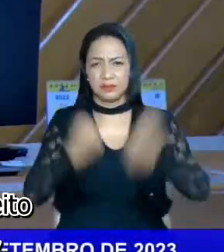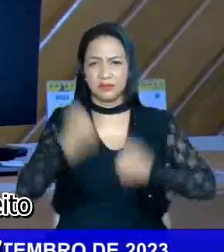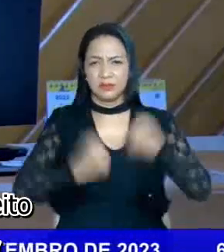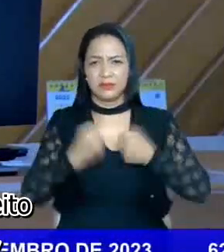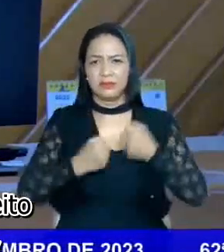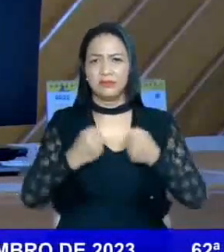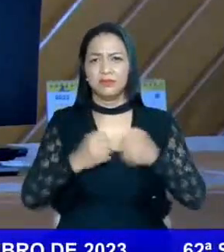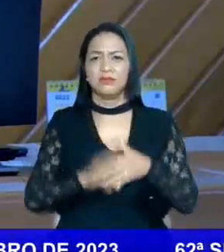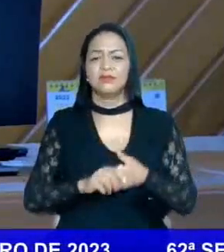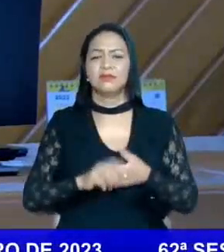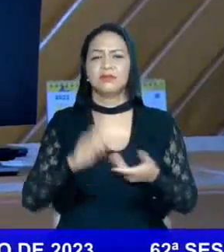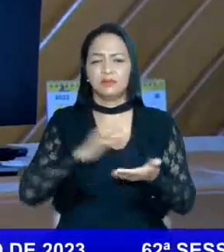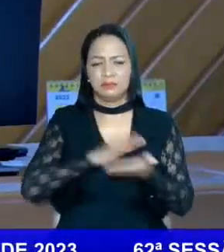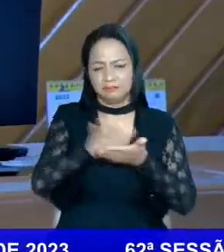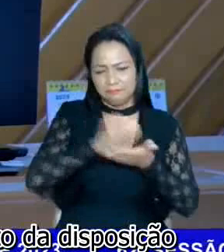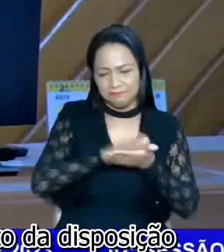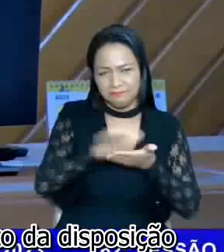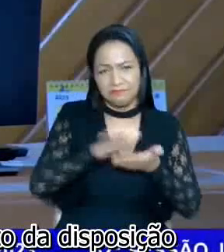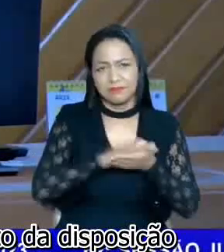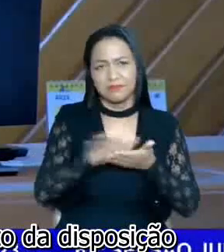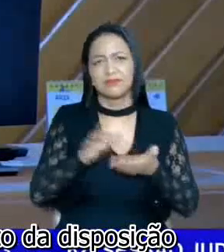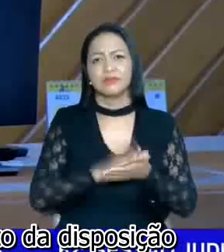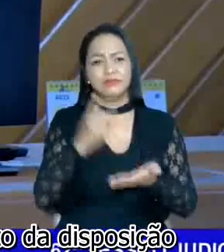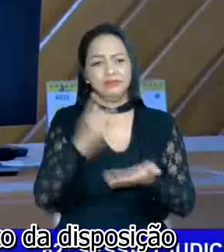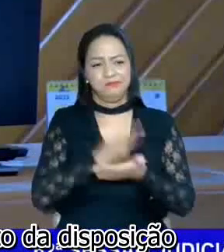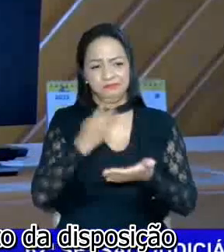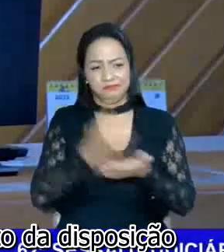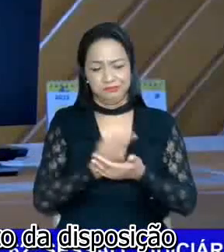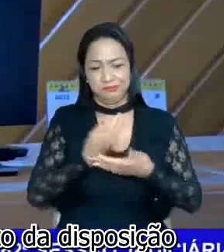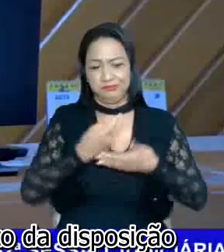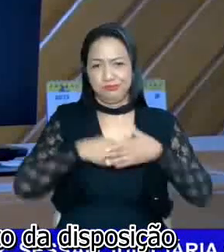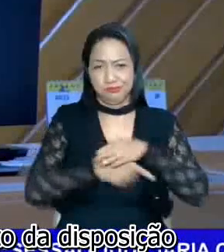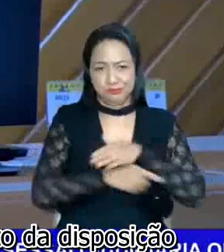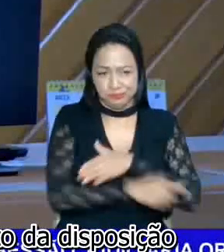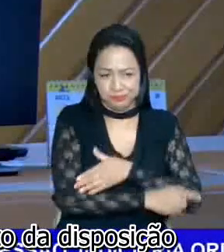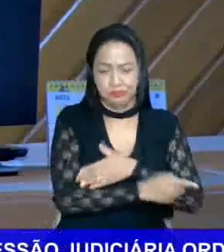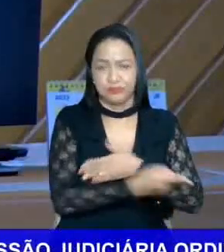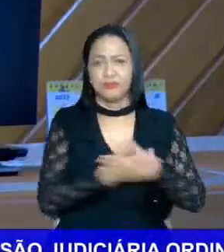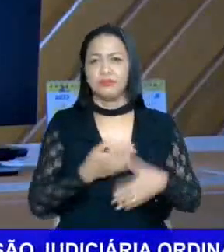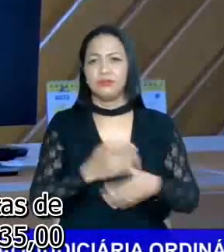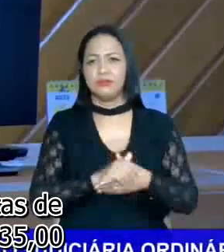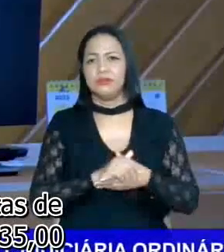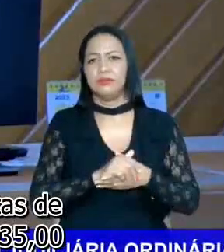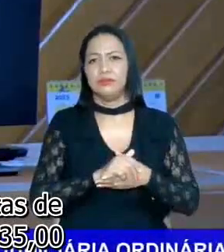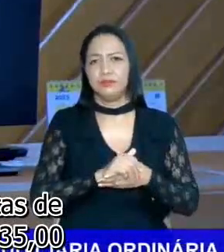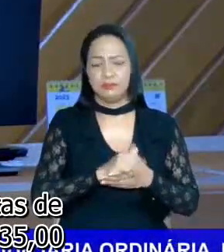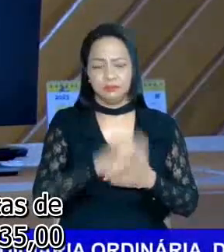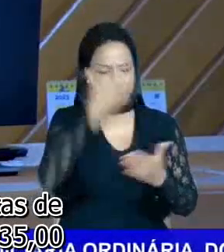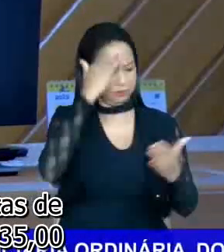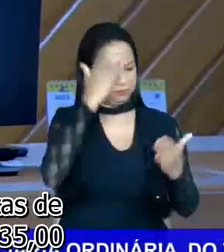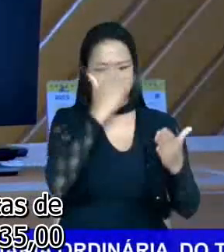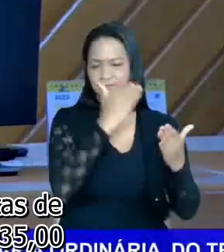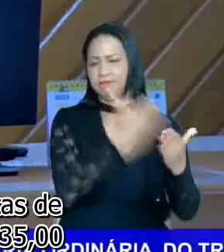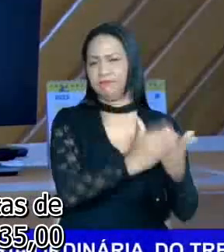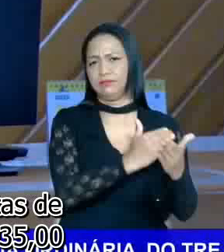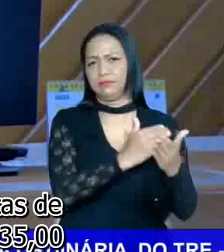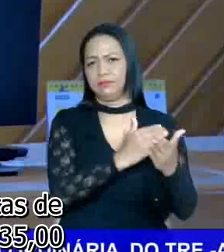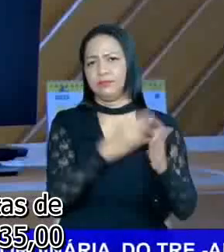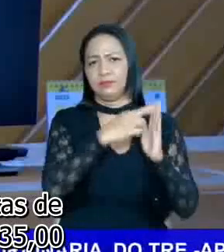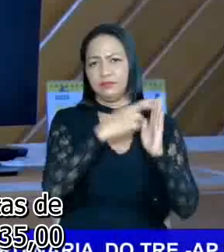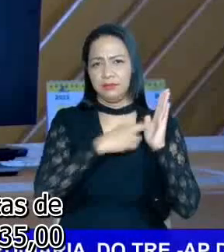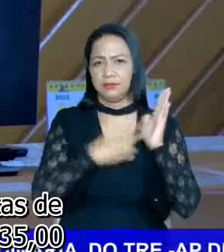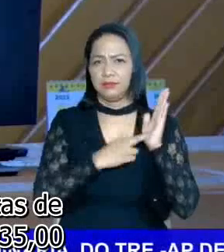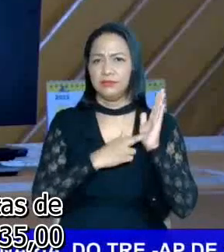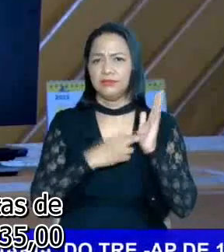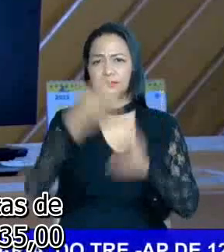e serviço de gráfica, o que é uma falha grave também e é um descumprimento da disposição do artigo 60 da Resolução de Prestação de